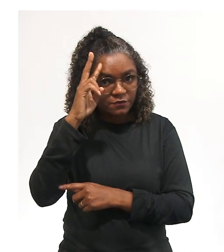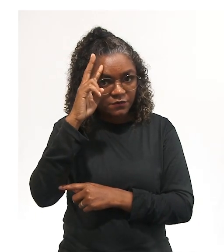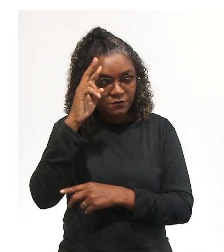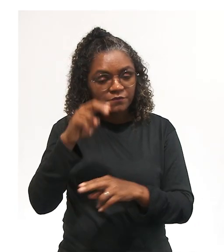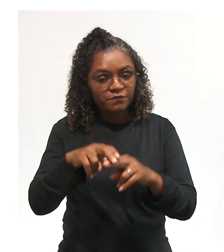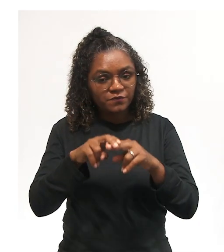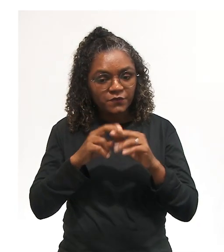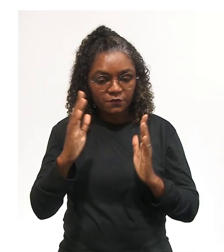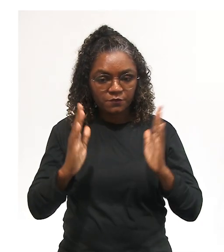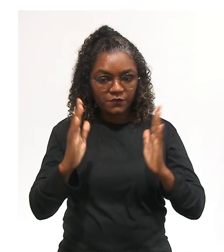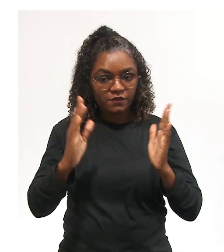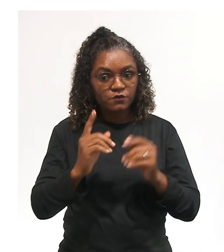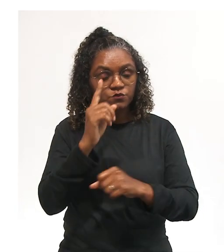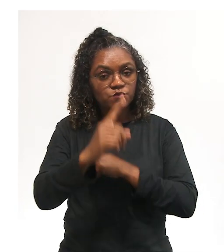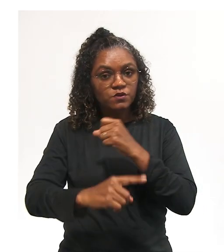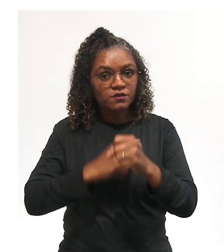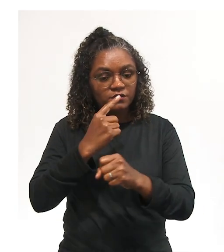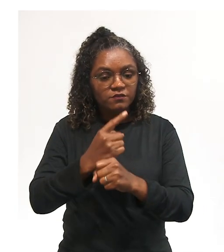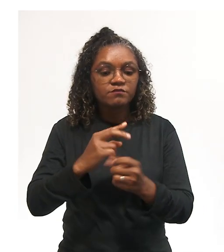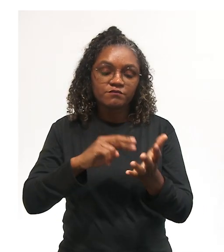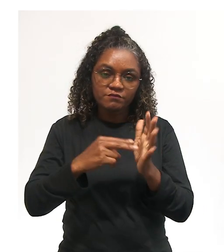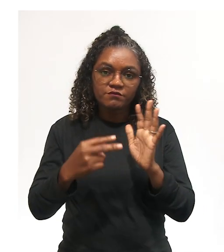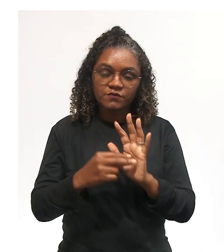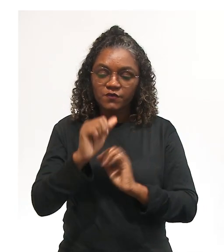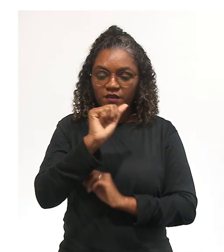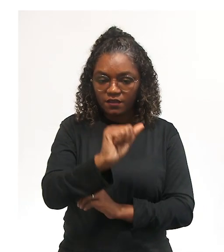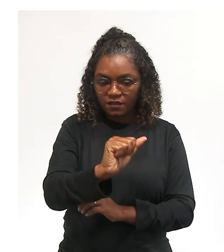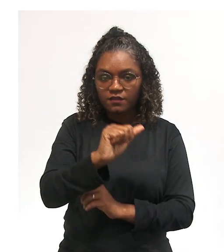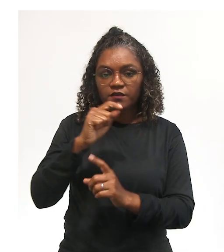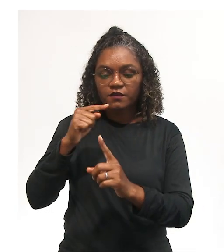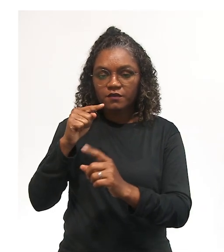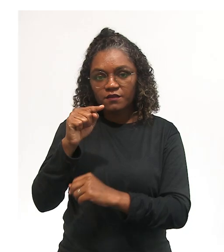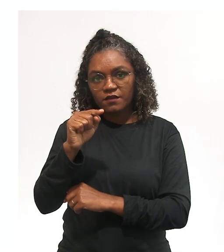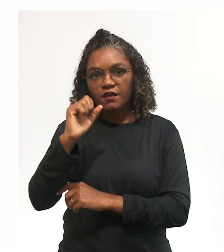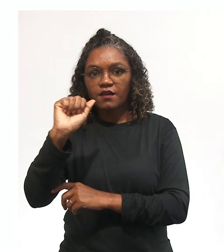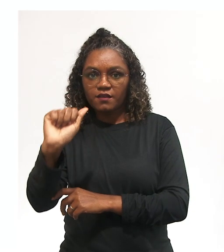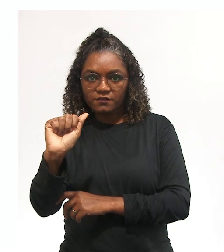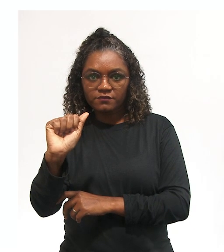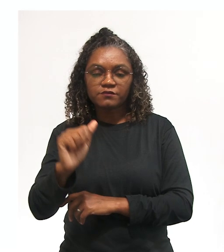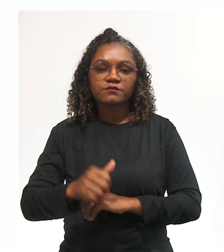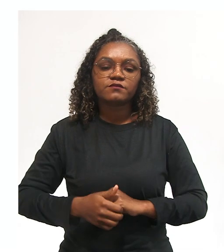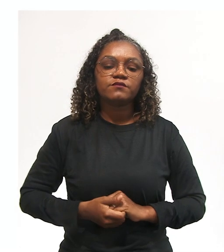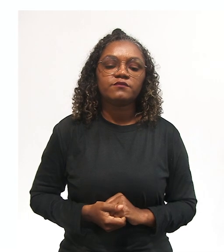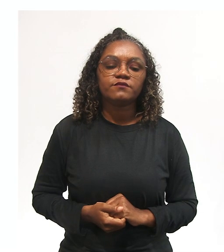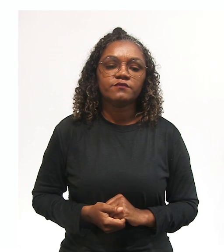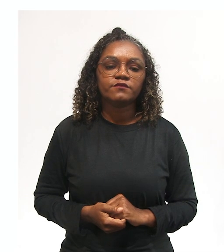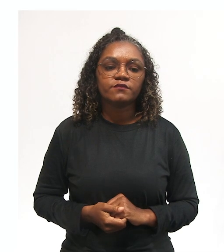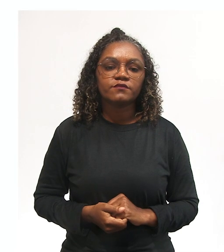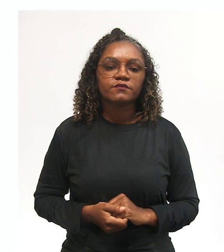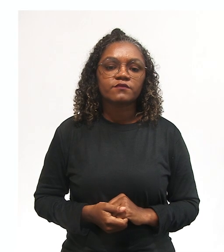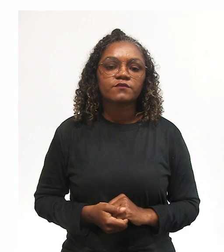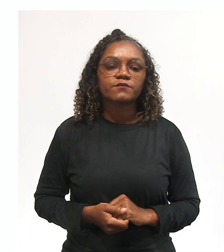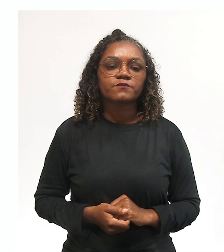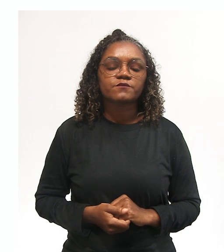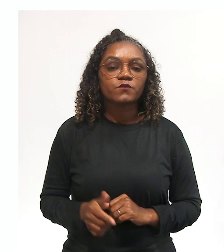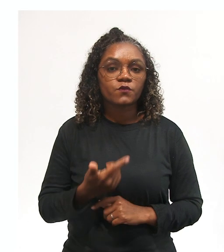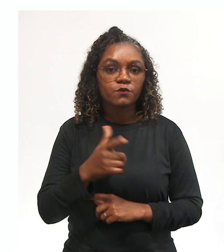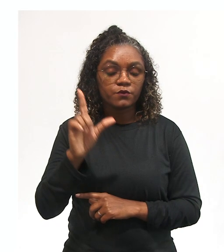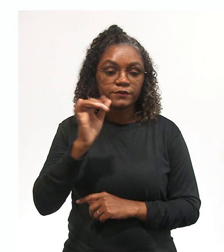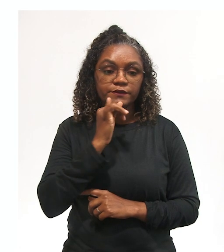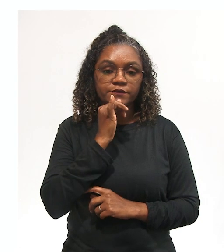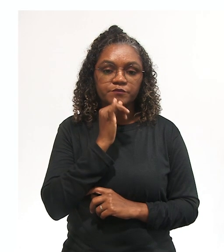nós o prazo de 1 ano. Então, você está calculando uma taxa anual. Um outro exemplo. Um